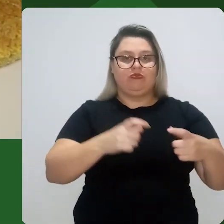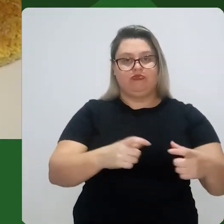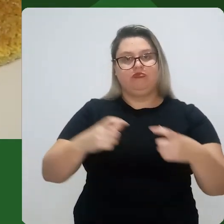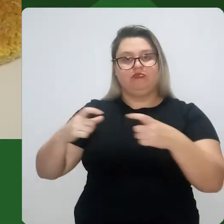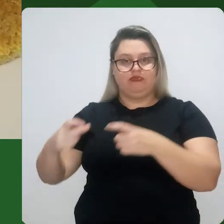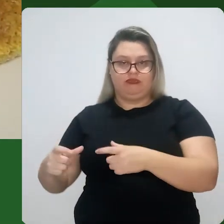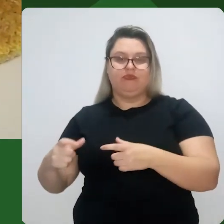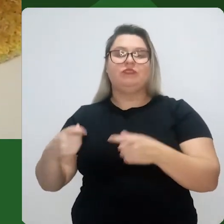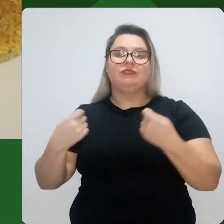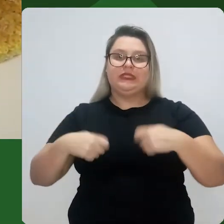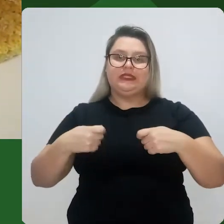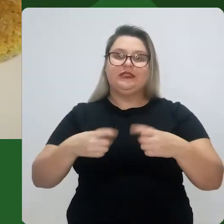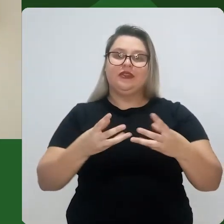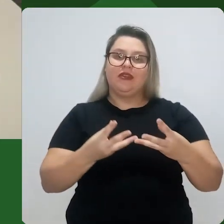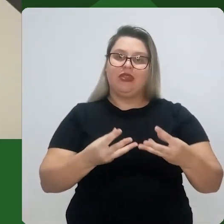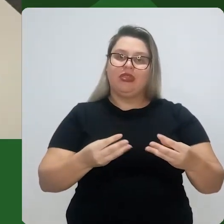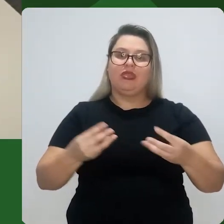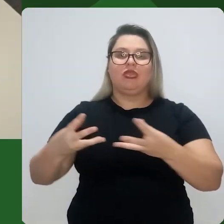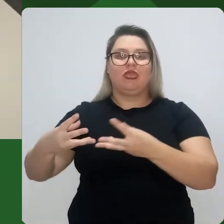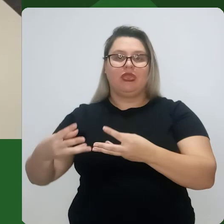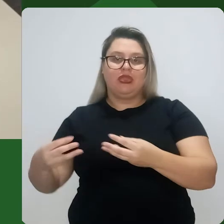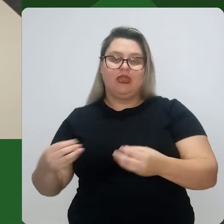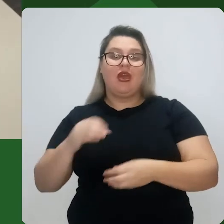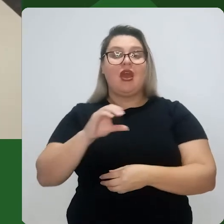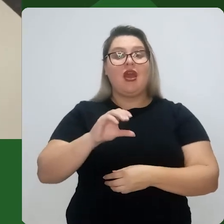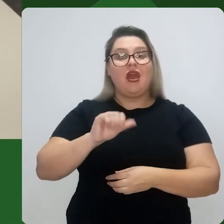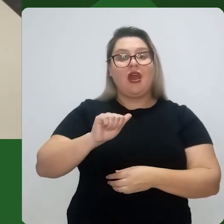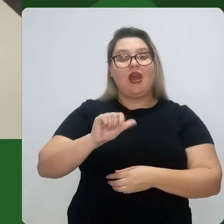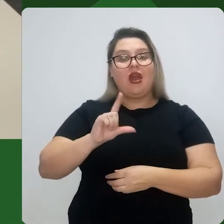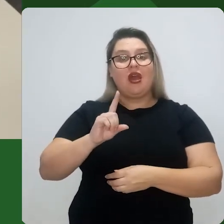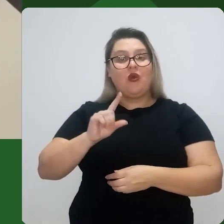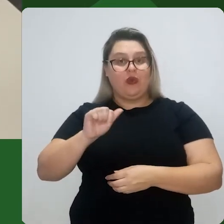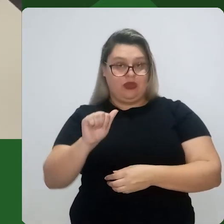esses 2 pedaços com a calda